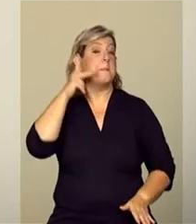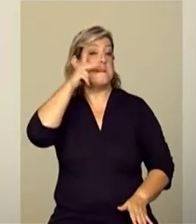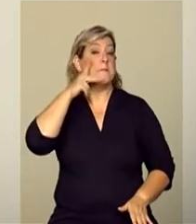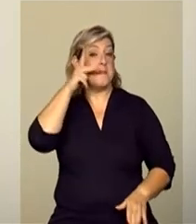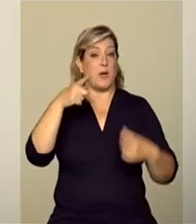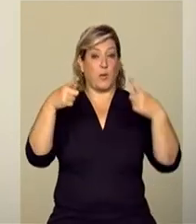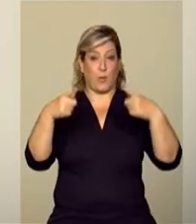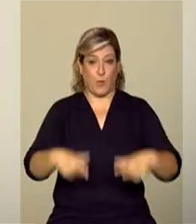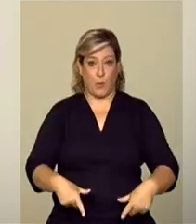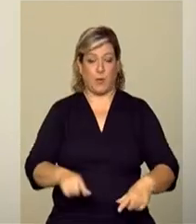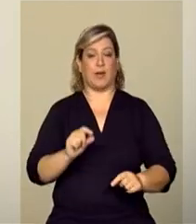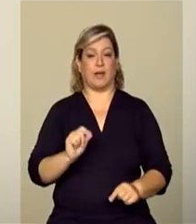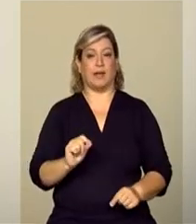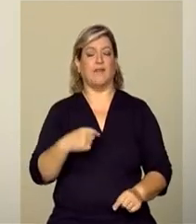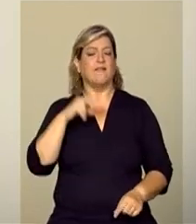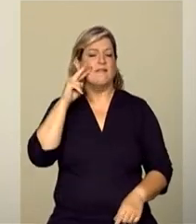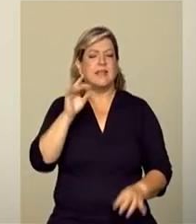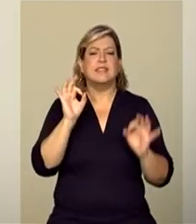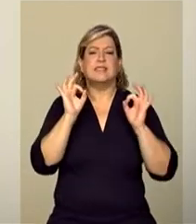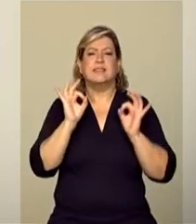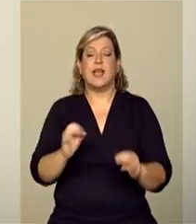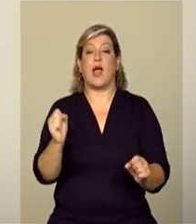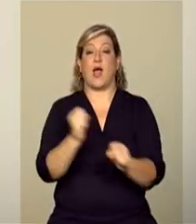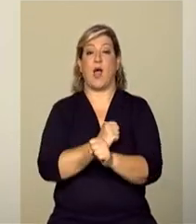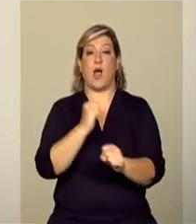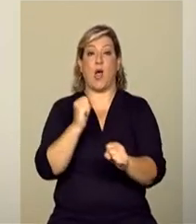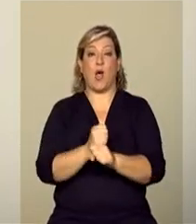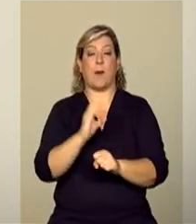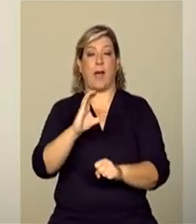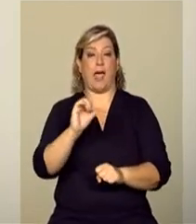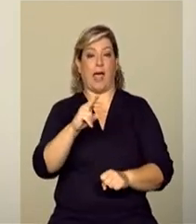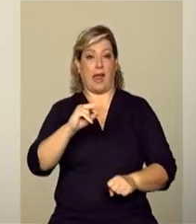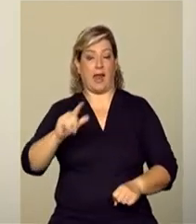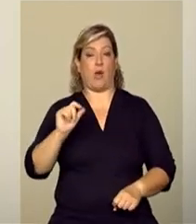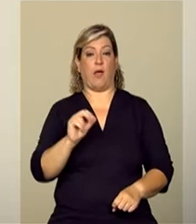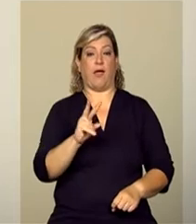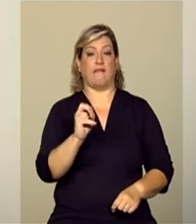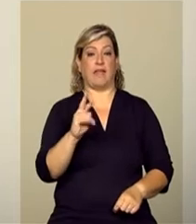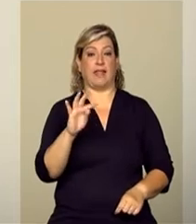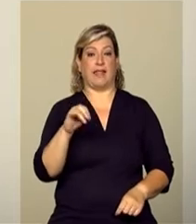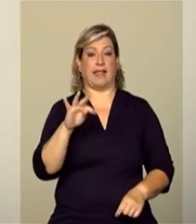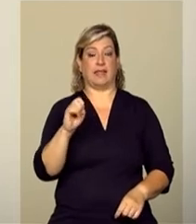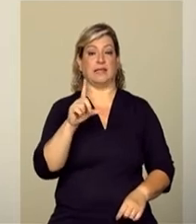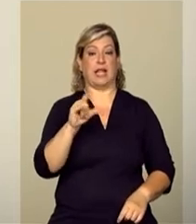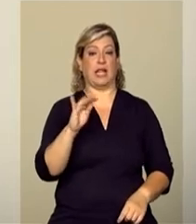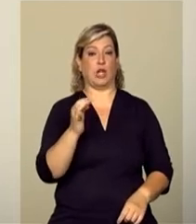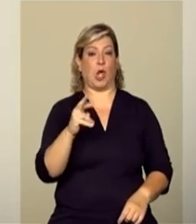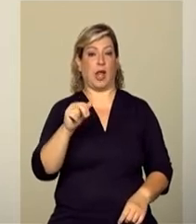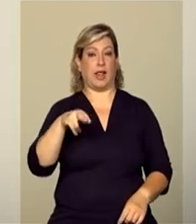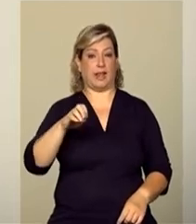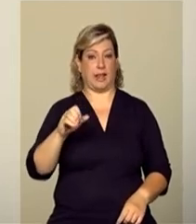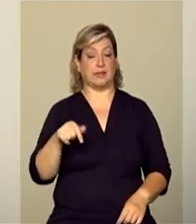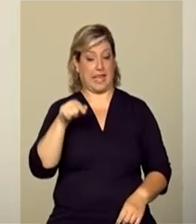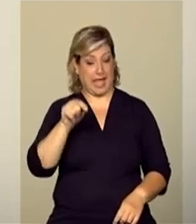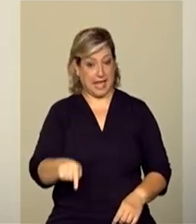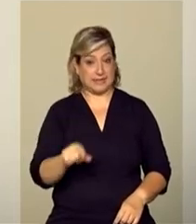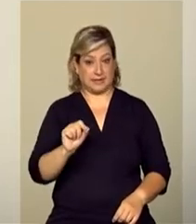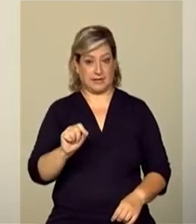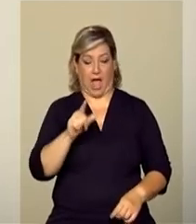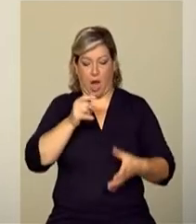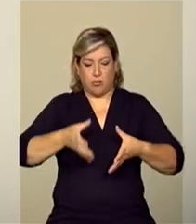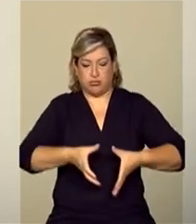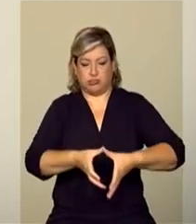para ver direitinho as obras do canal das Vertentes litorâneas esse canal Luciano para você ter uma ideia vai levar